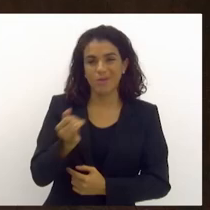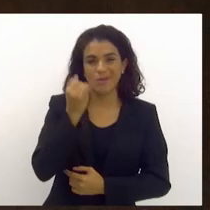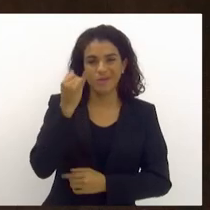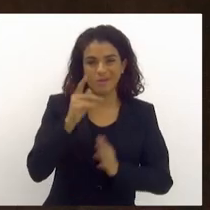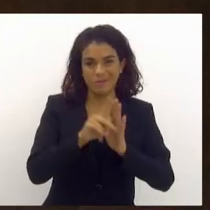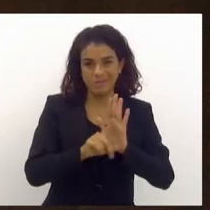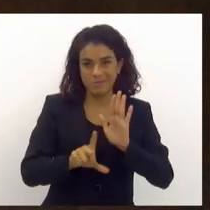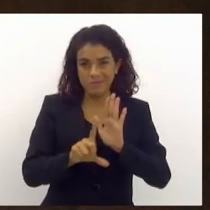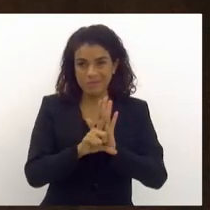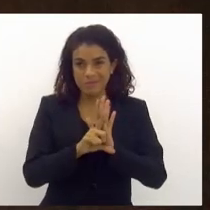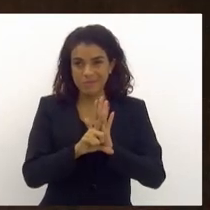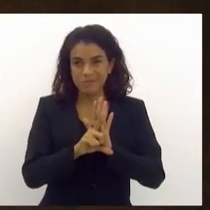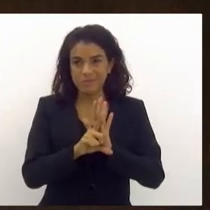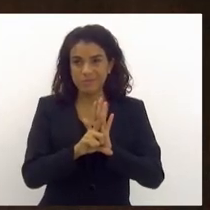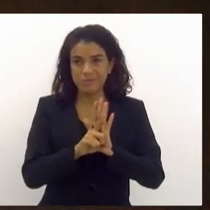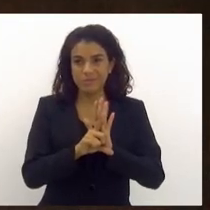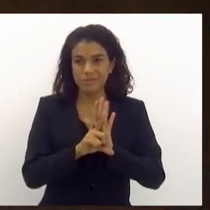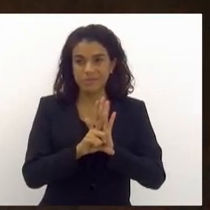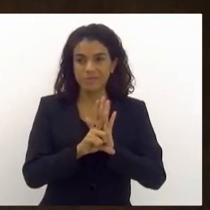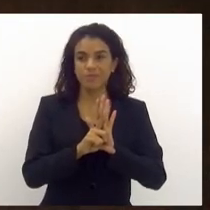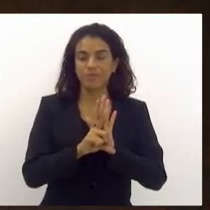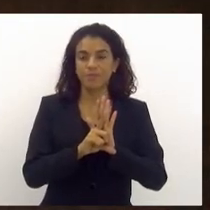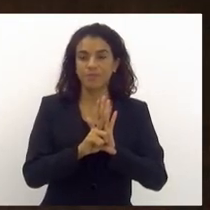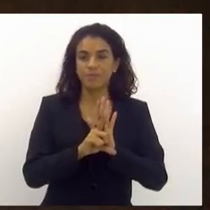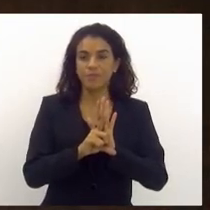projeto e